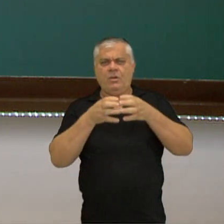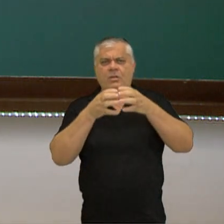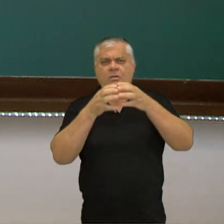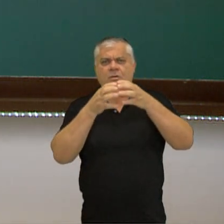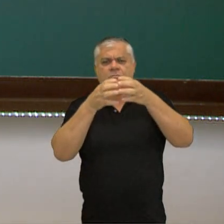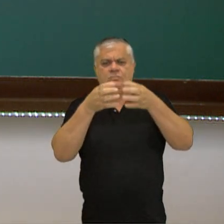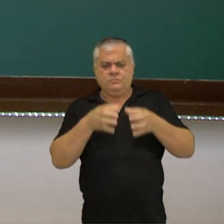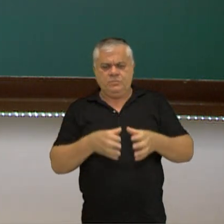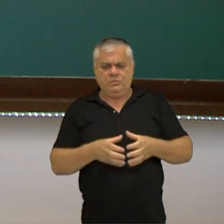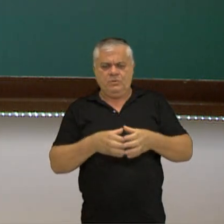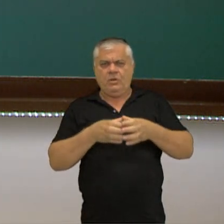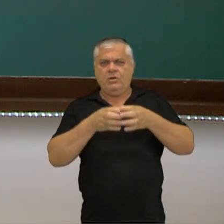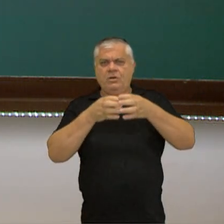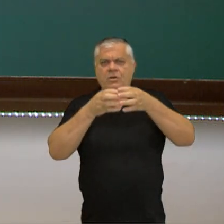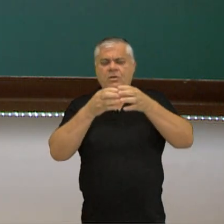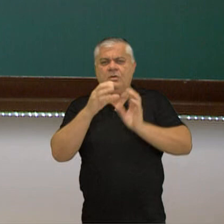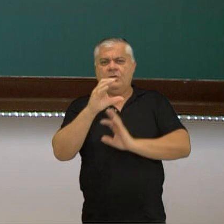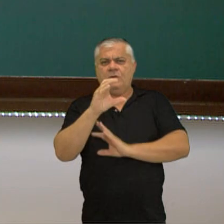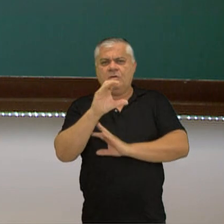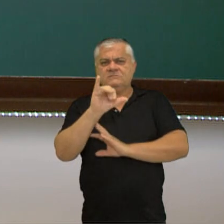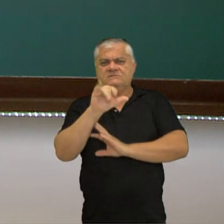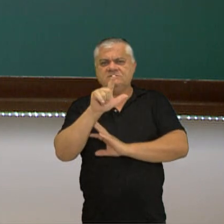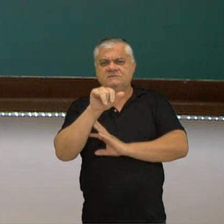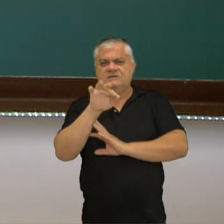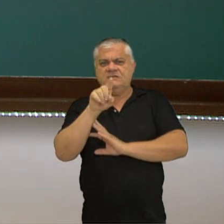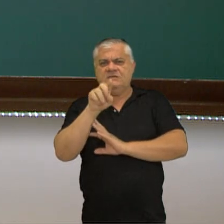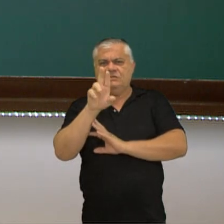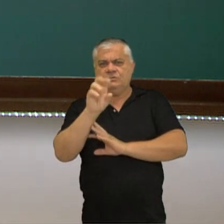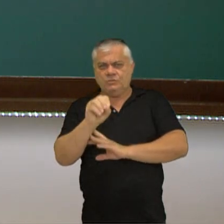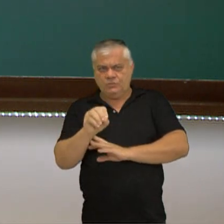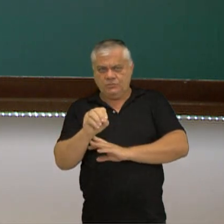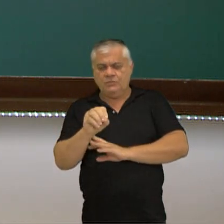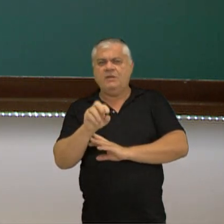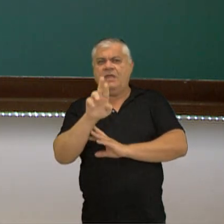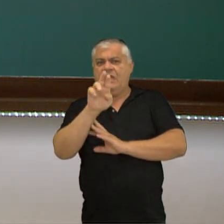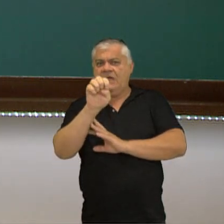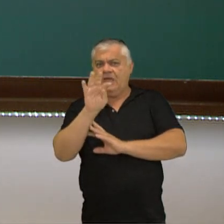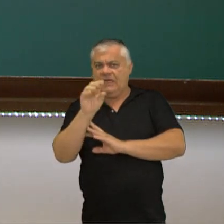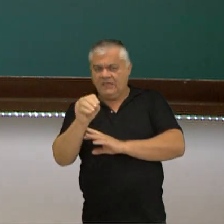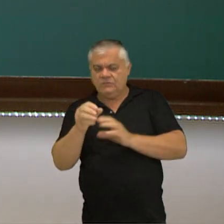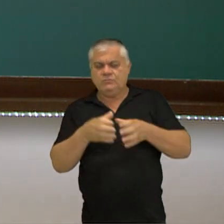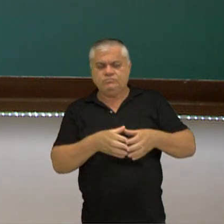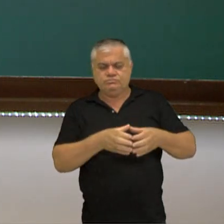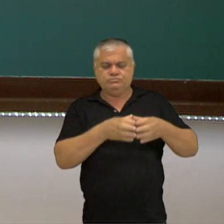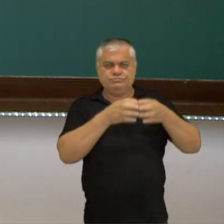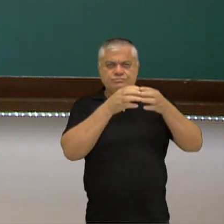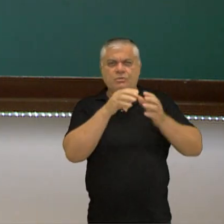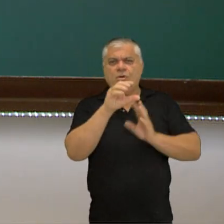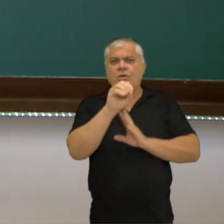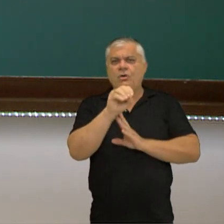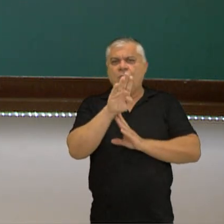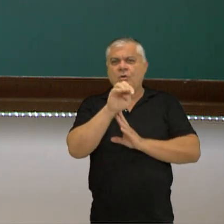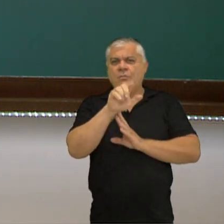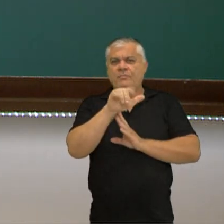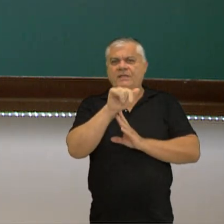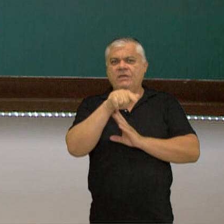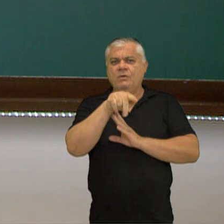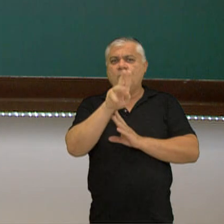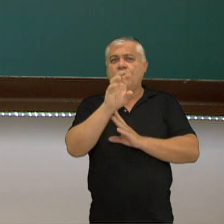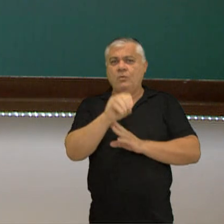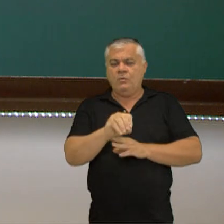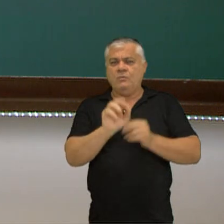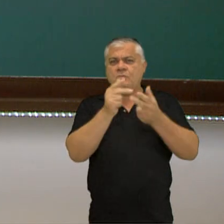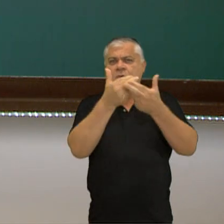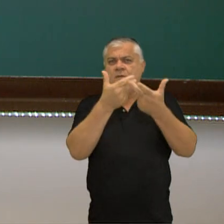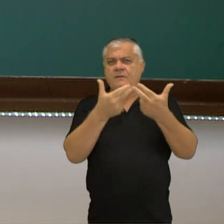especificamente sobre o cilindro. E vamos ver a diferença entre o cilindro reto e o cilindro oblíquo, os seus elementos.